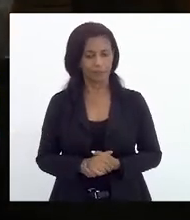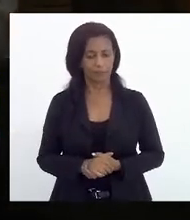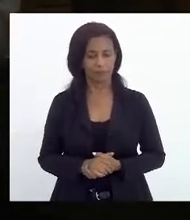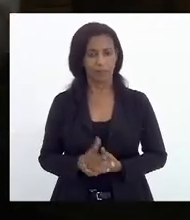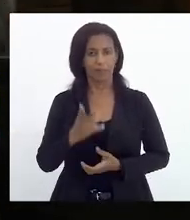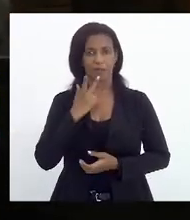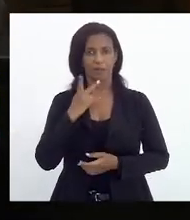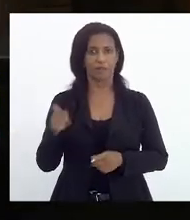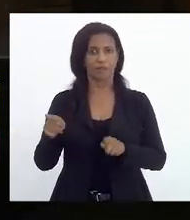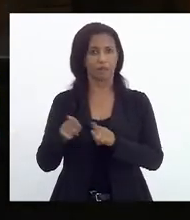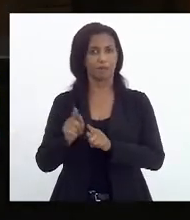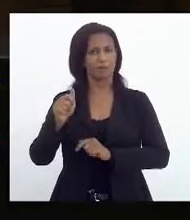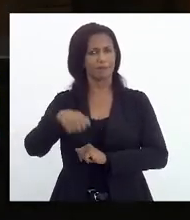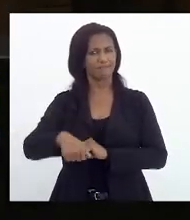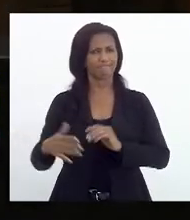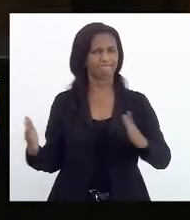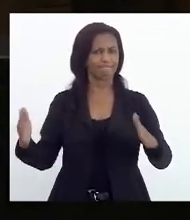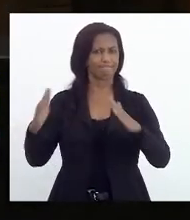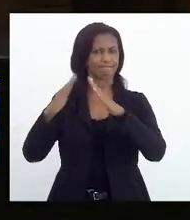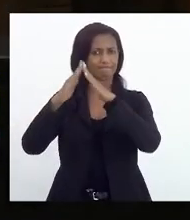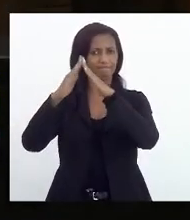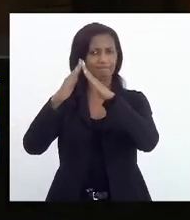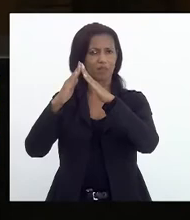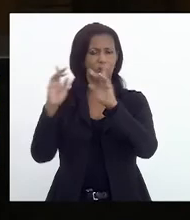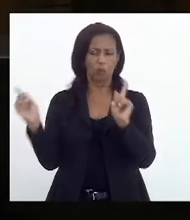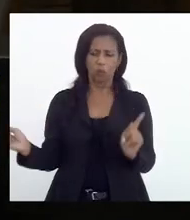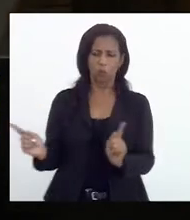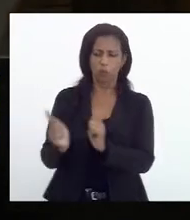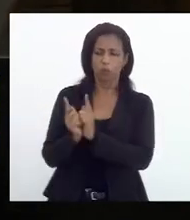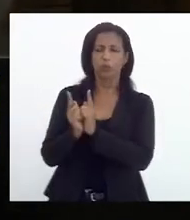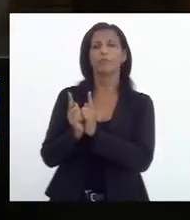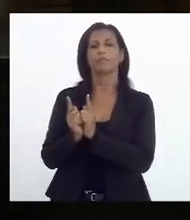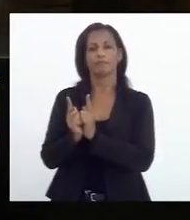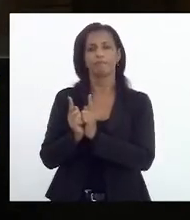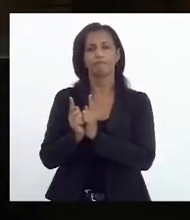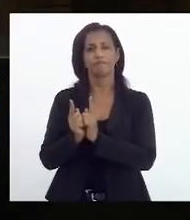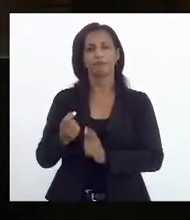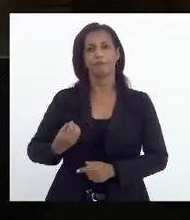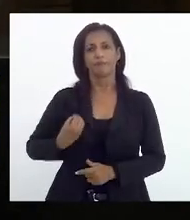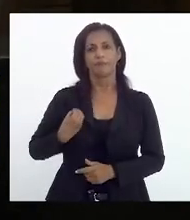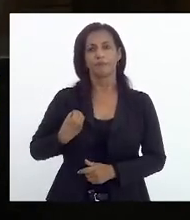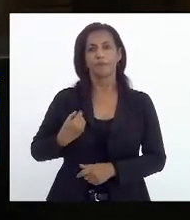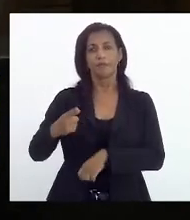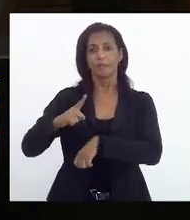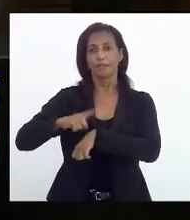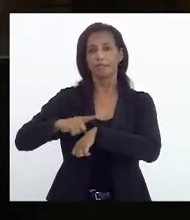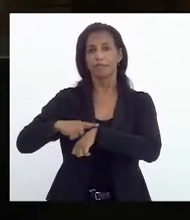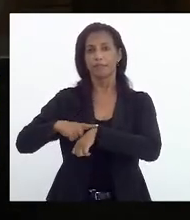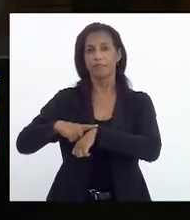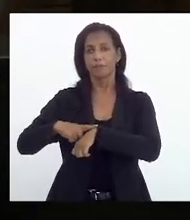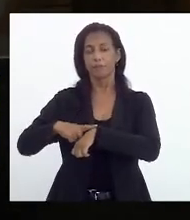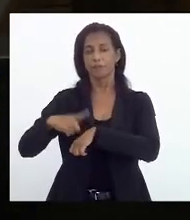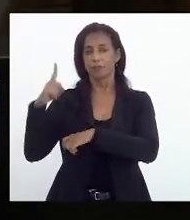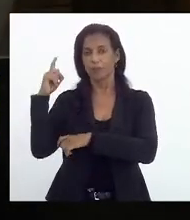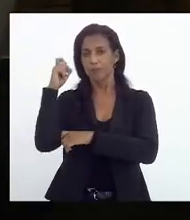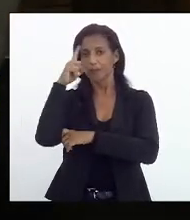o seu também com essa casa por um curto período vive um momento atípico